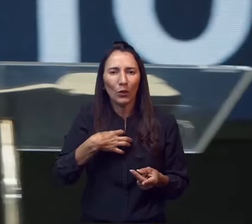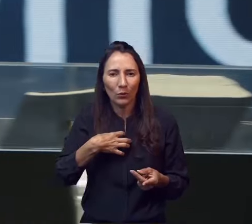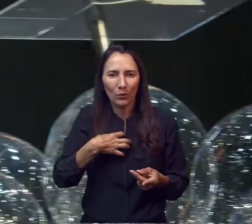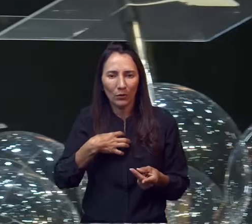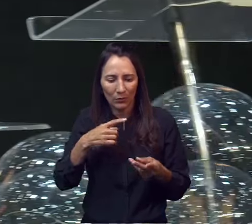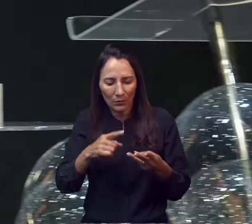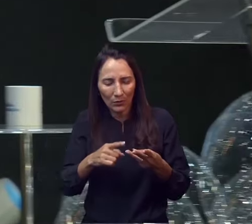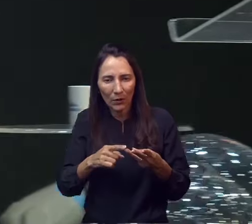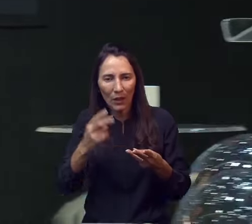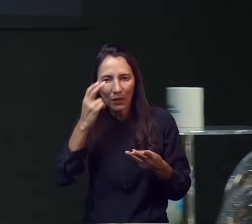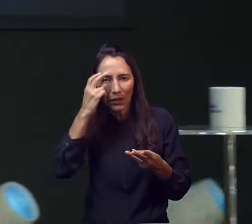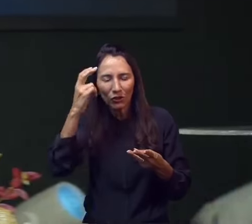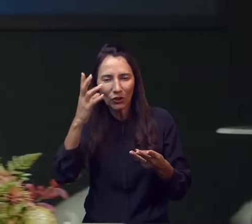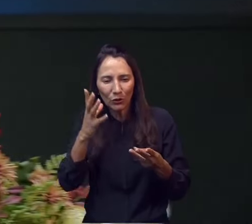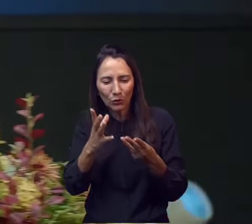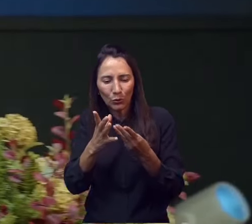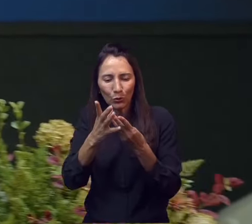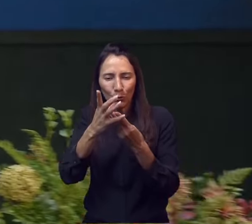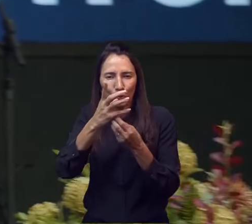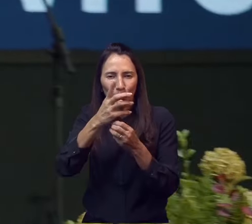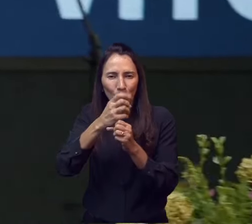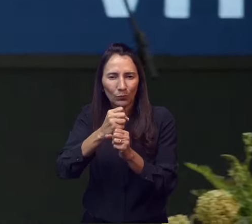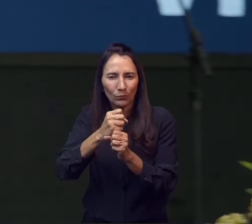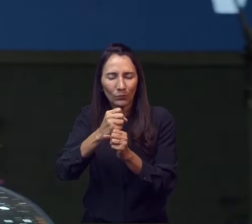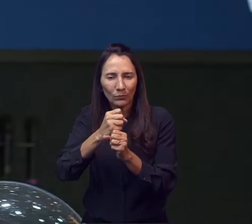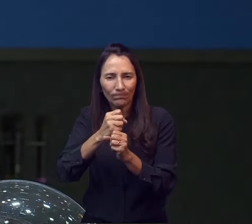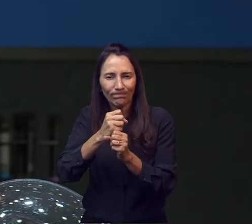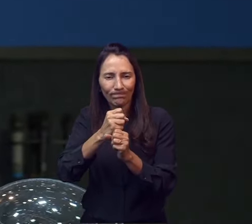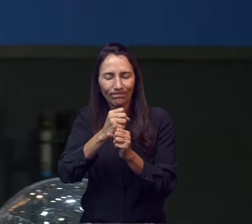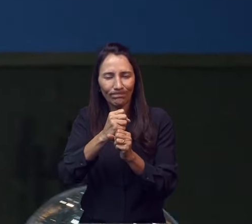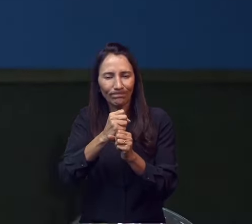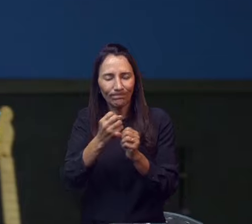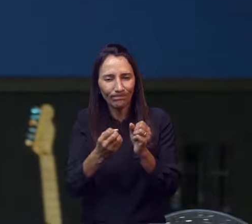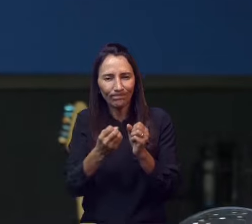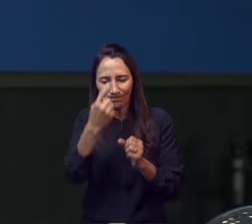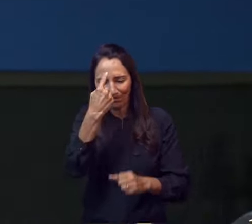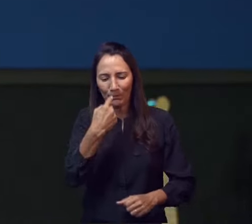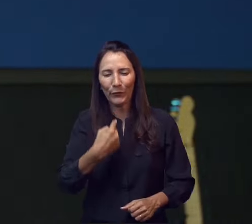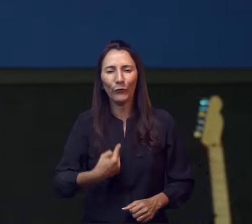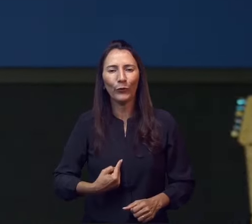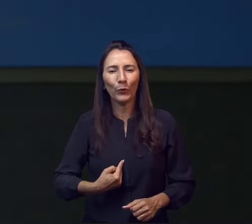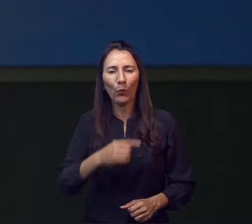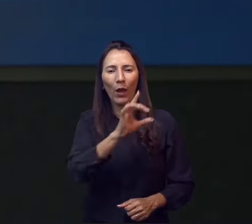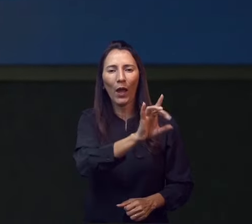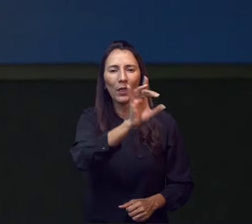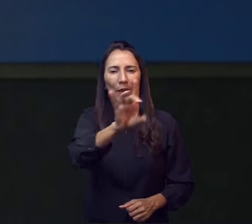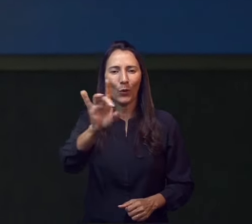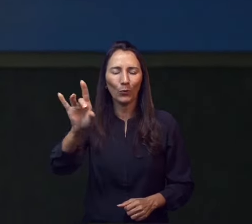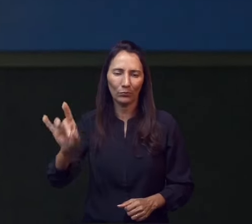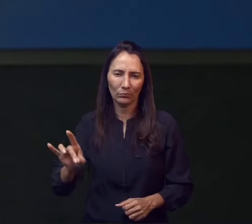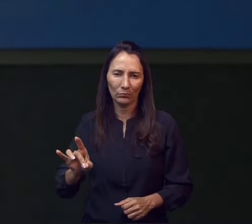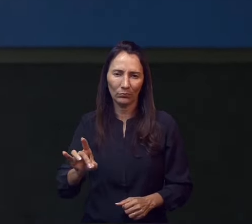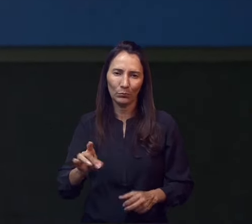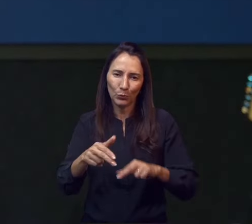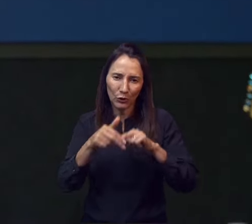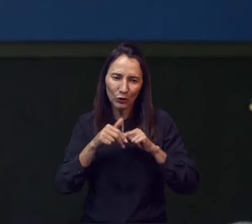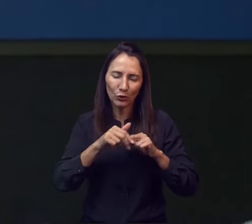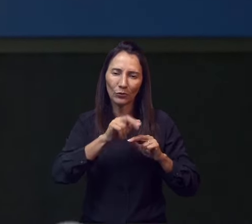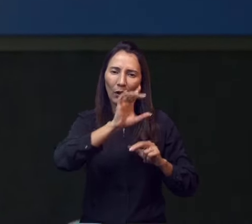essas três coisas que formam a sua personalidade que o torna diferente das pessoas